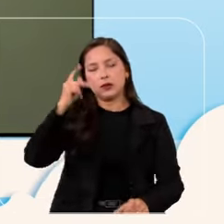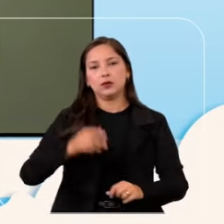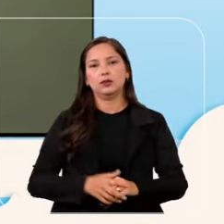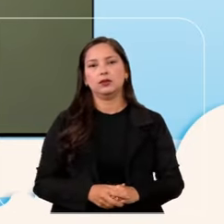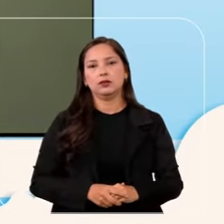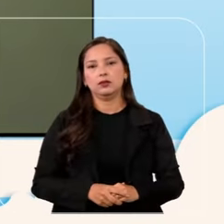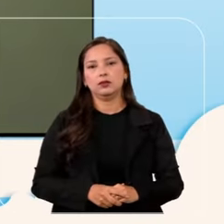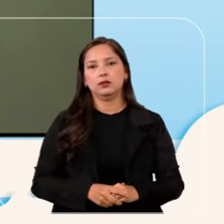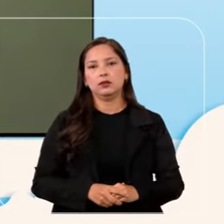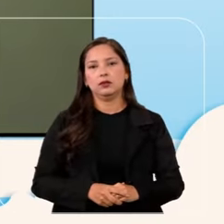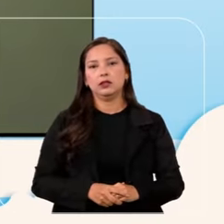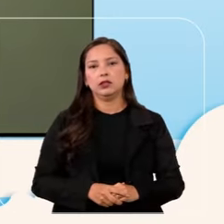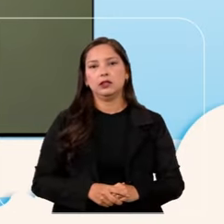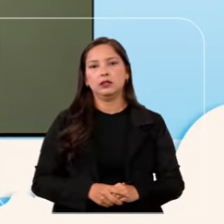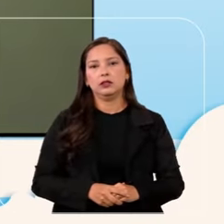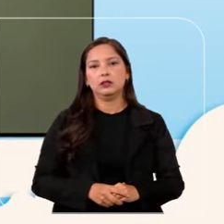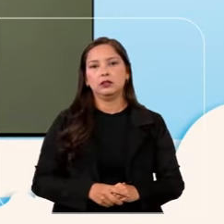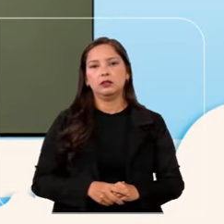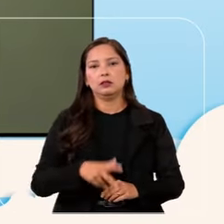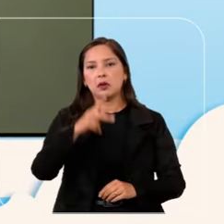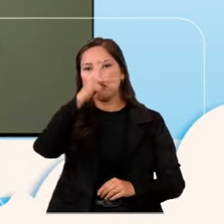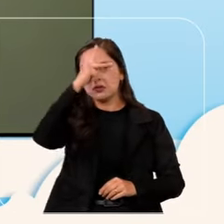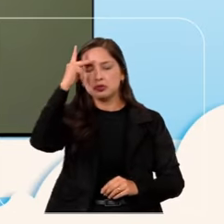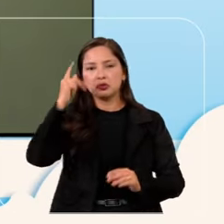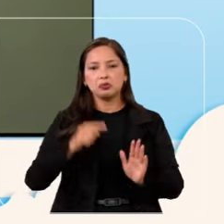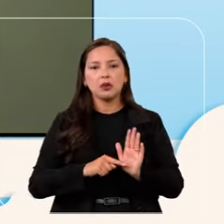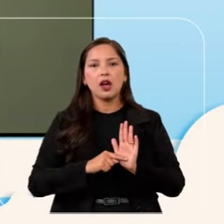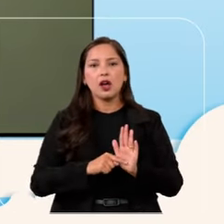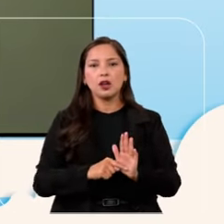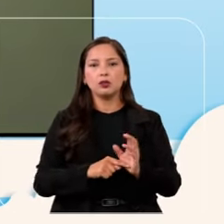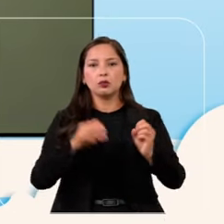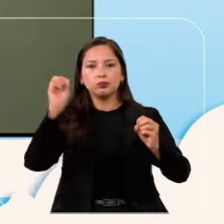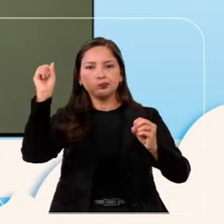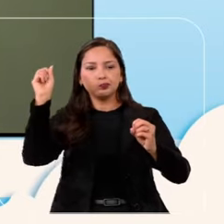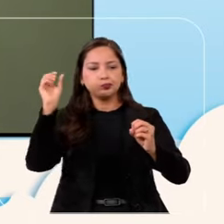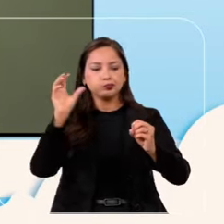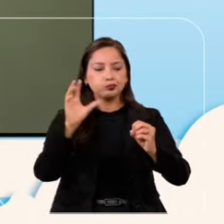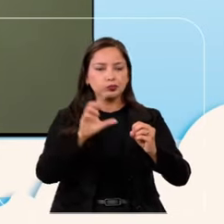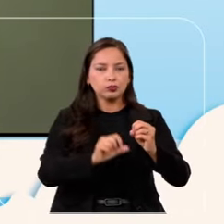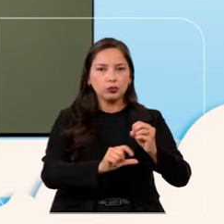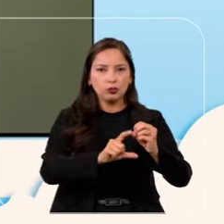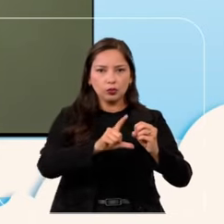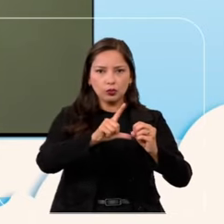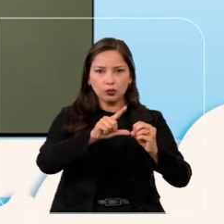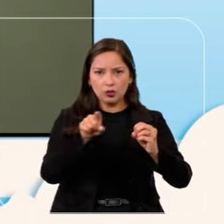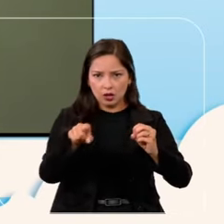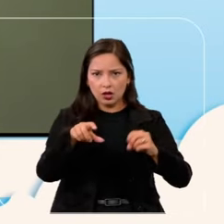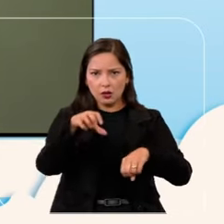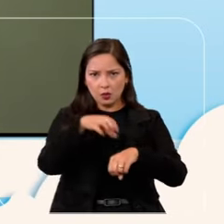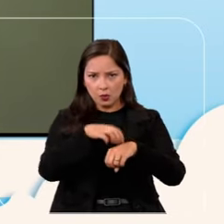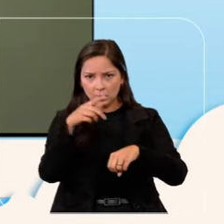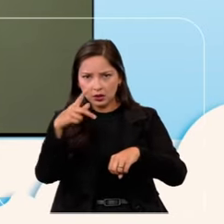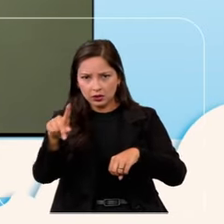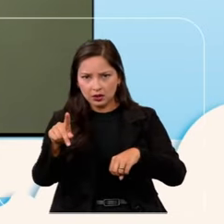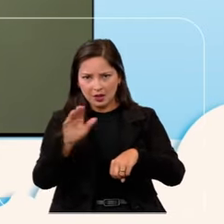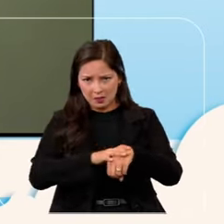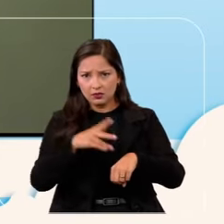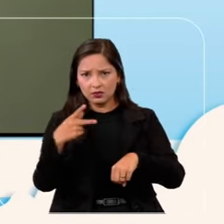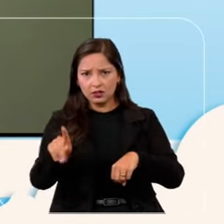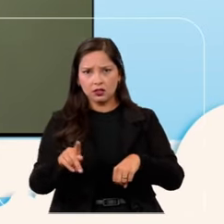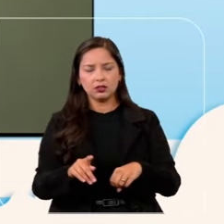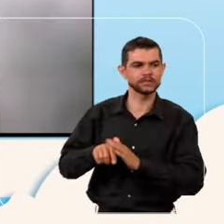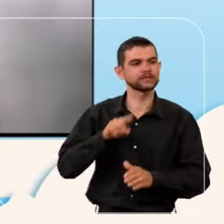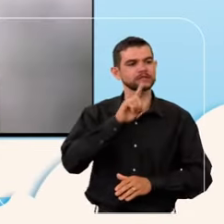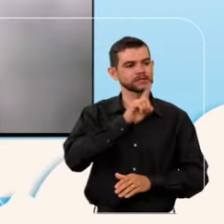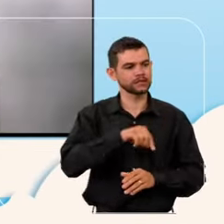contribuíram para o processo de aquecimento global Para o processo de mudanças climáticas, são as que mais